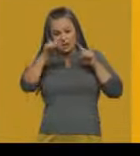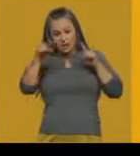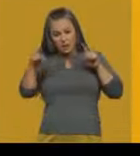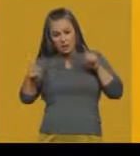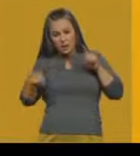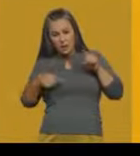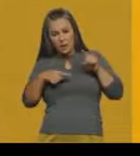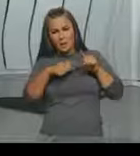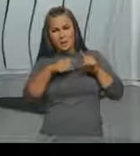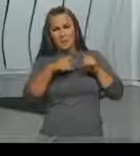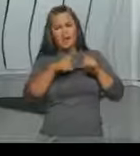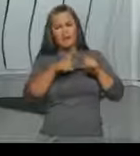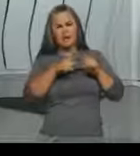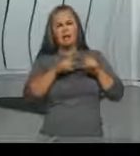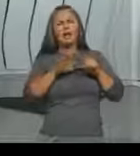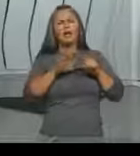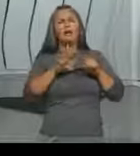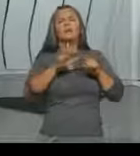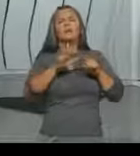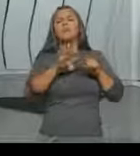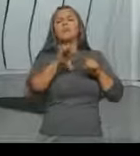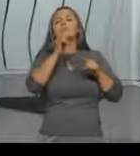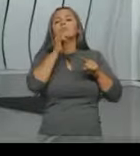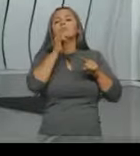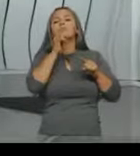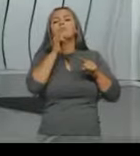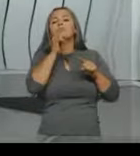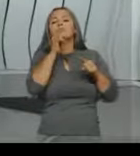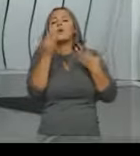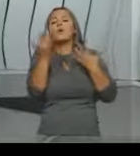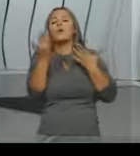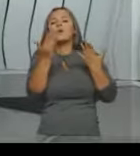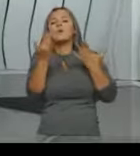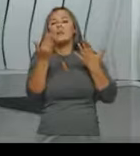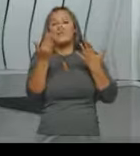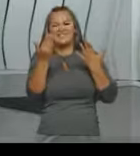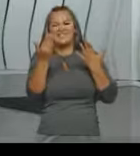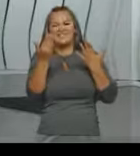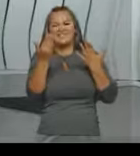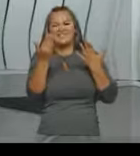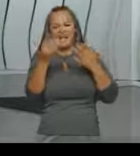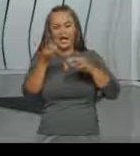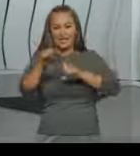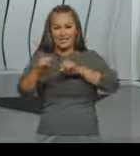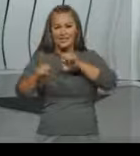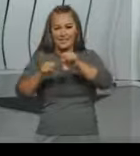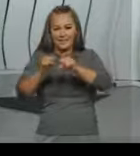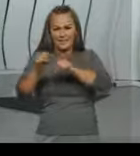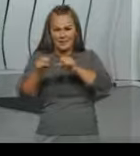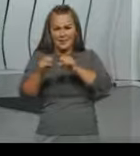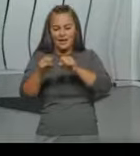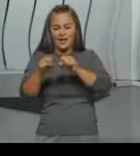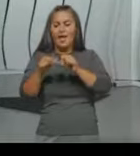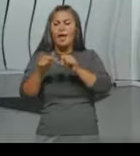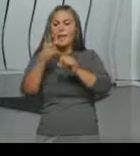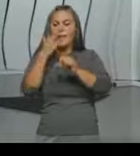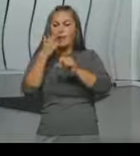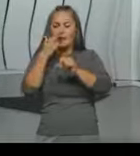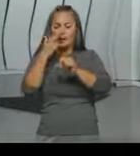O que a gente chama de raio numa roda de bicicleta ou numa roda de moto? Não é aquelas barrinhas que